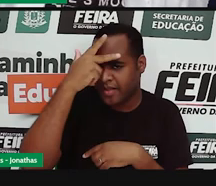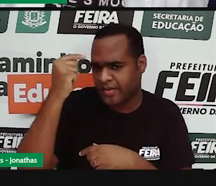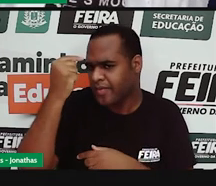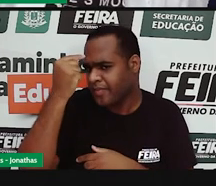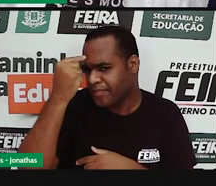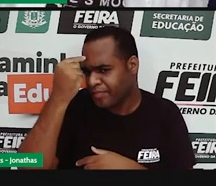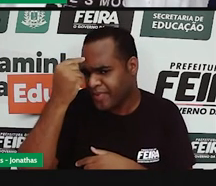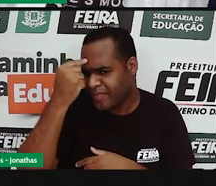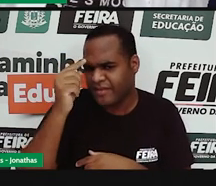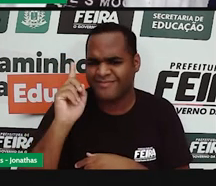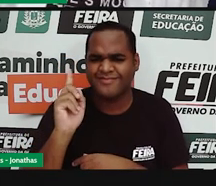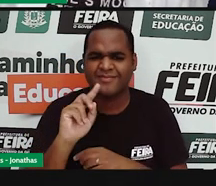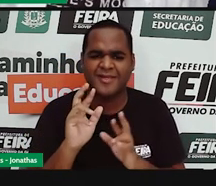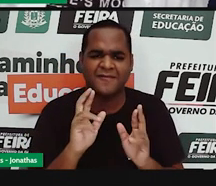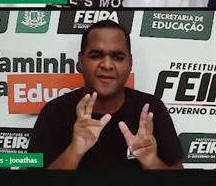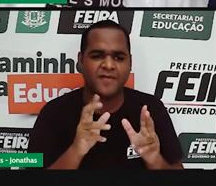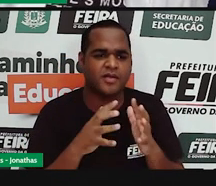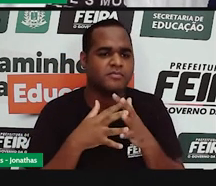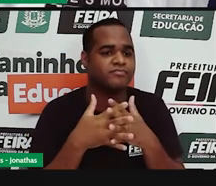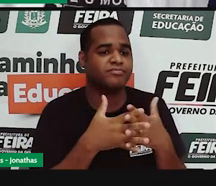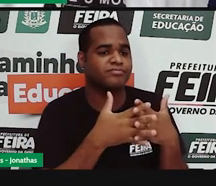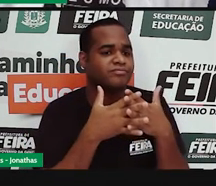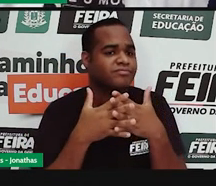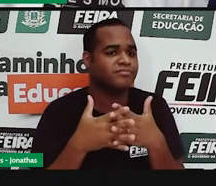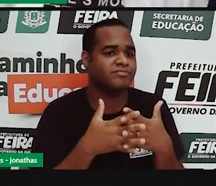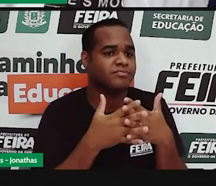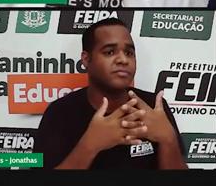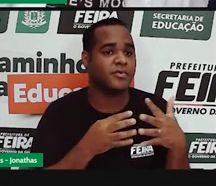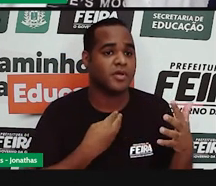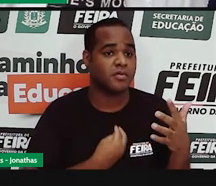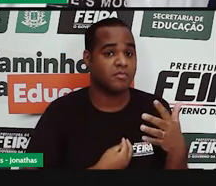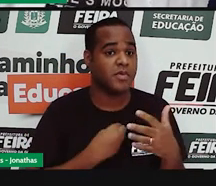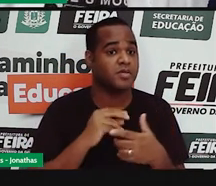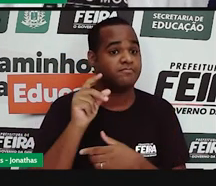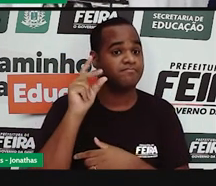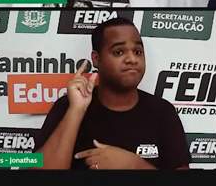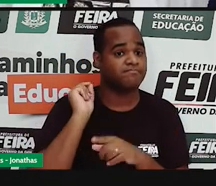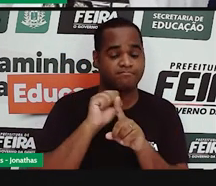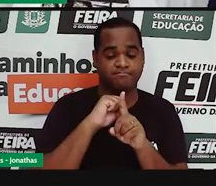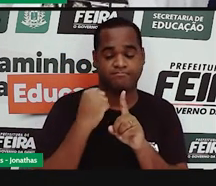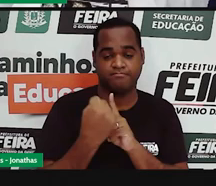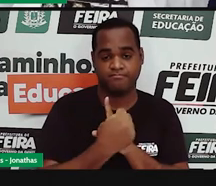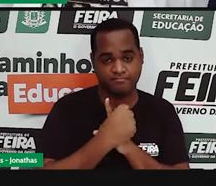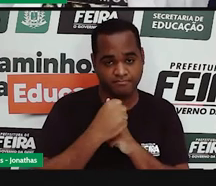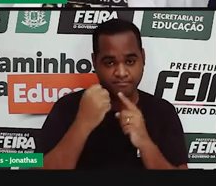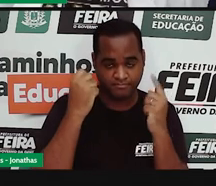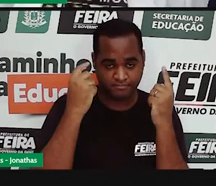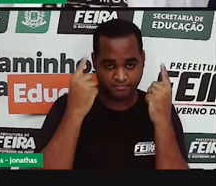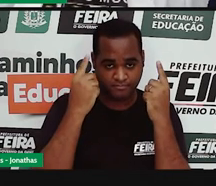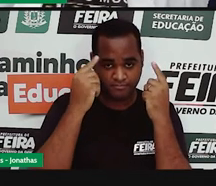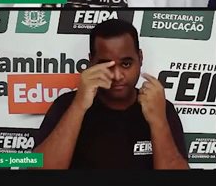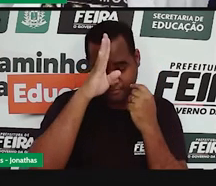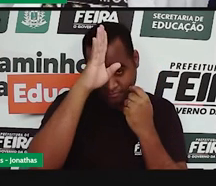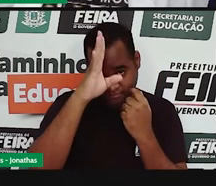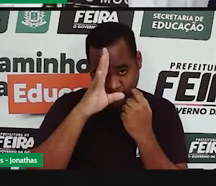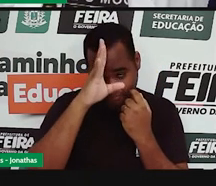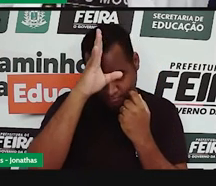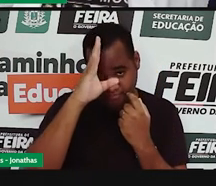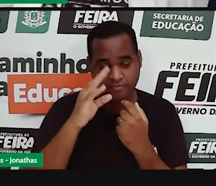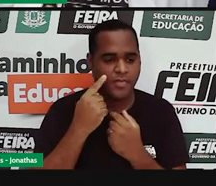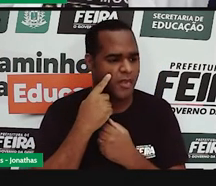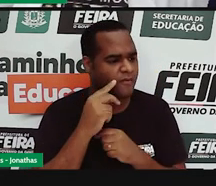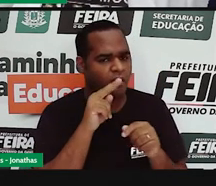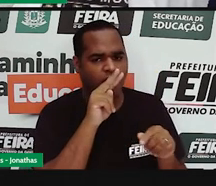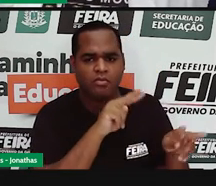forma até complicada de descrever. Mas na sociedade romana, por exemplo, as pessoas tinham prazer em assistir